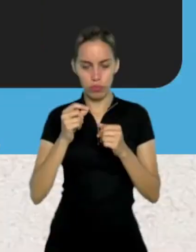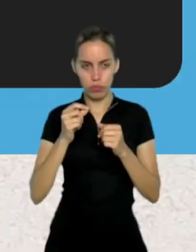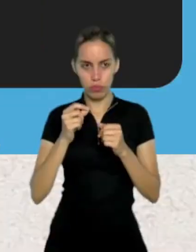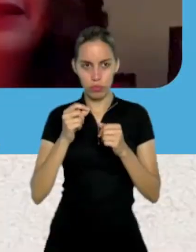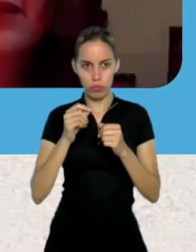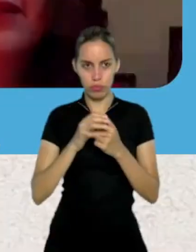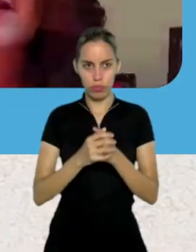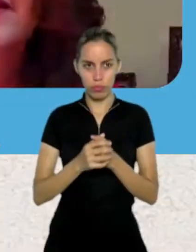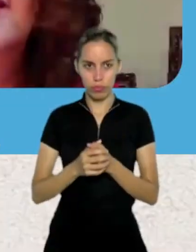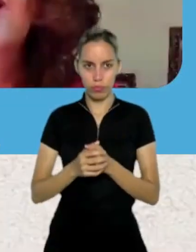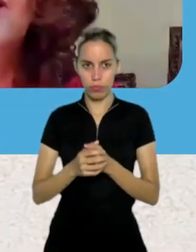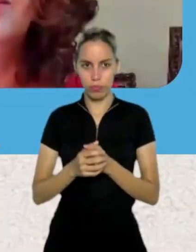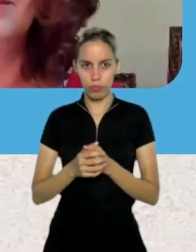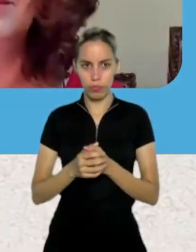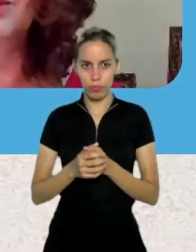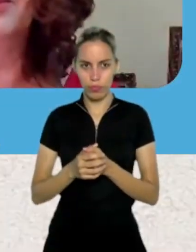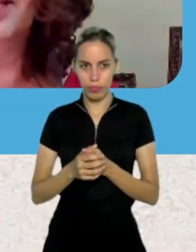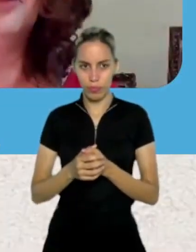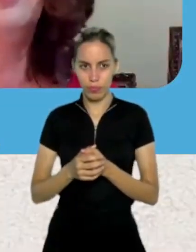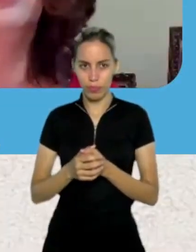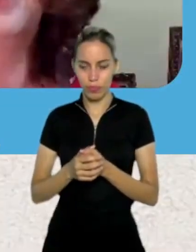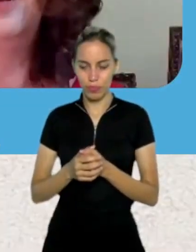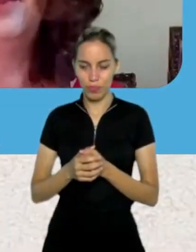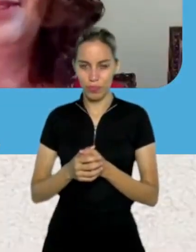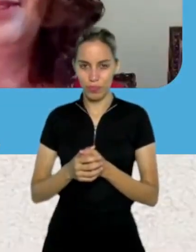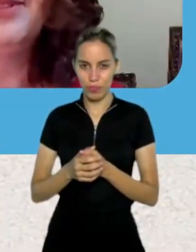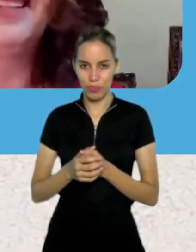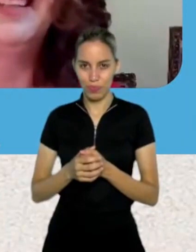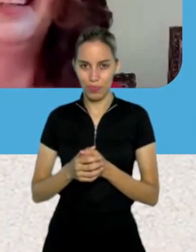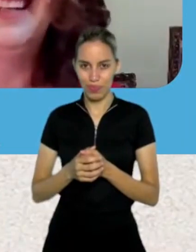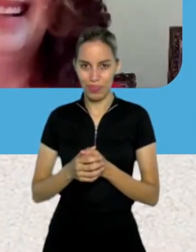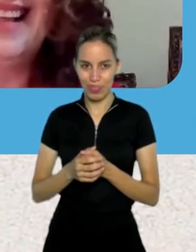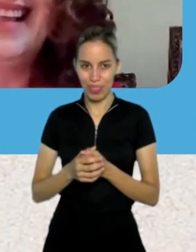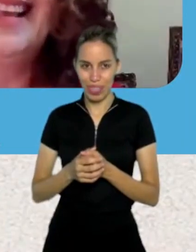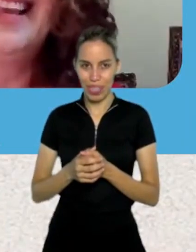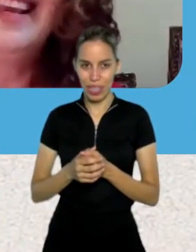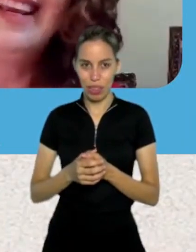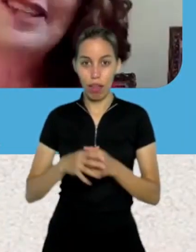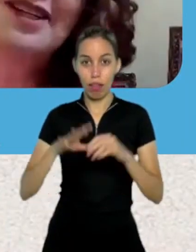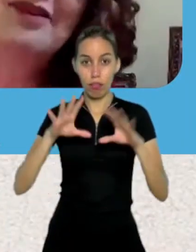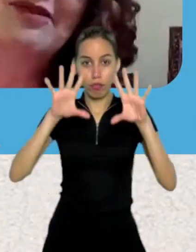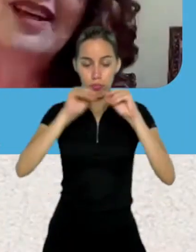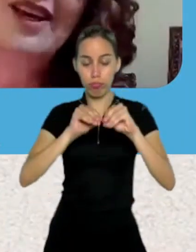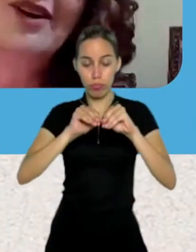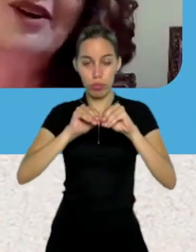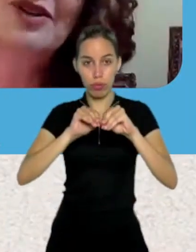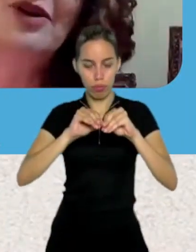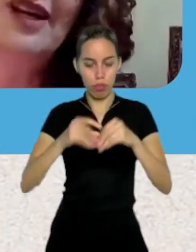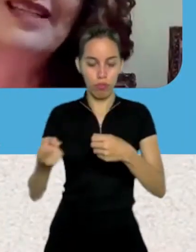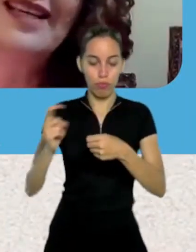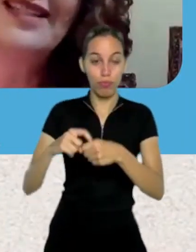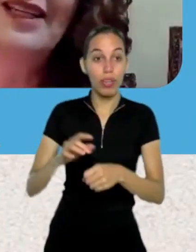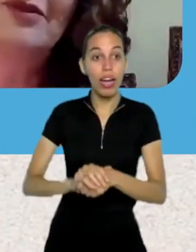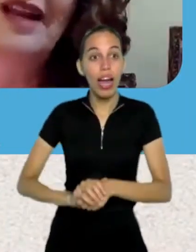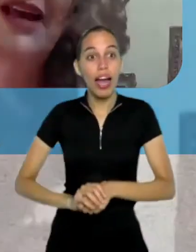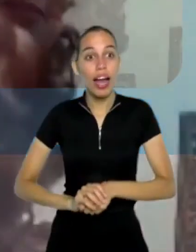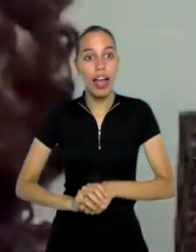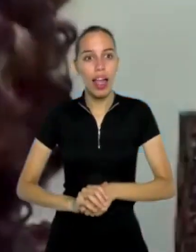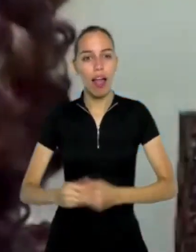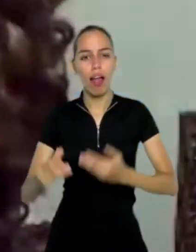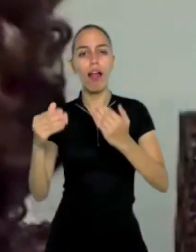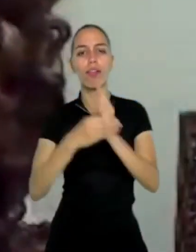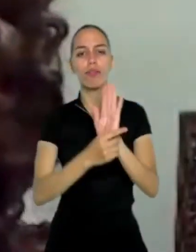Sua tela sumiu. Ah, Ai, voltou. voltei. Ai, meu Deus. É. Esse livro aqui, ó, eu lancei esse livro